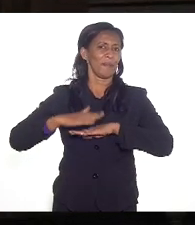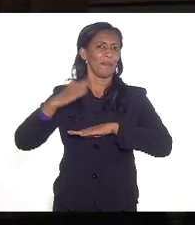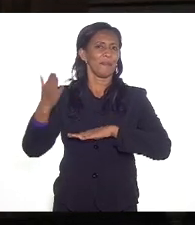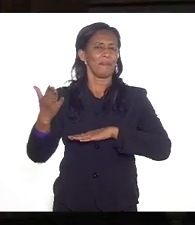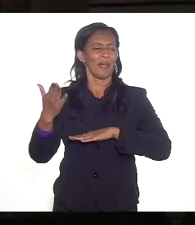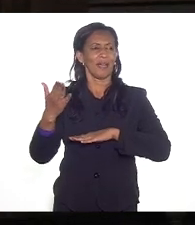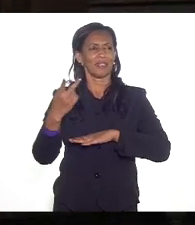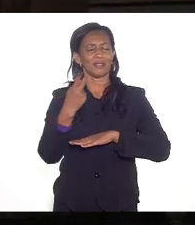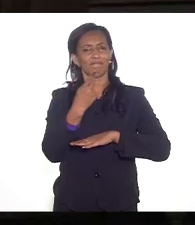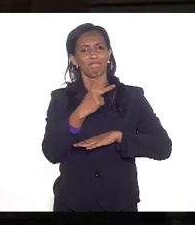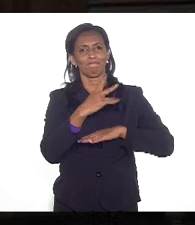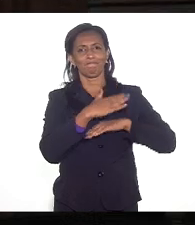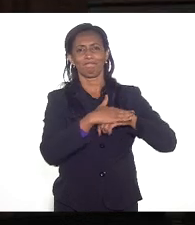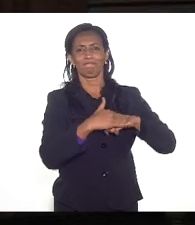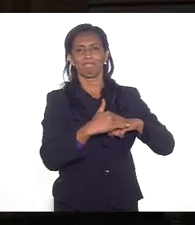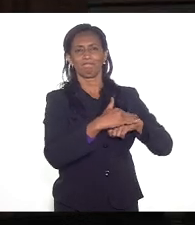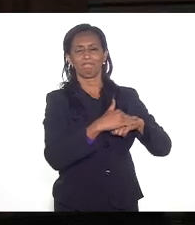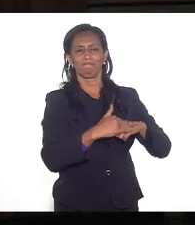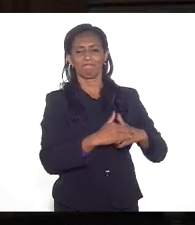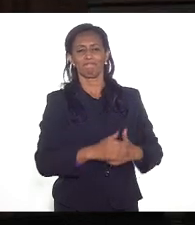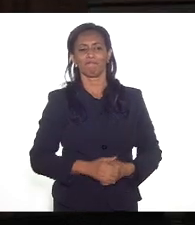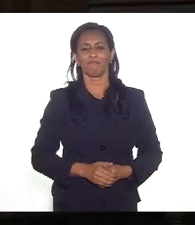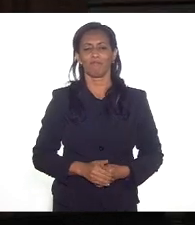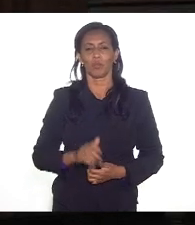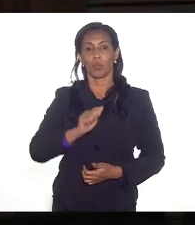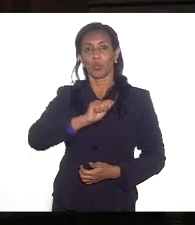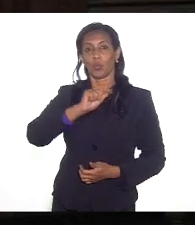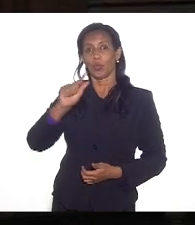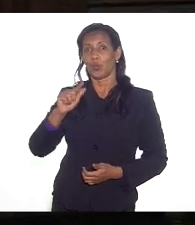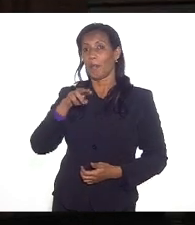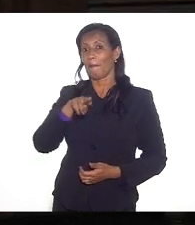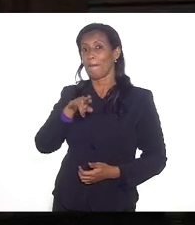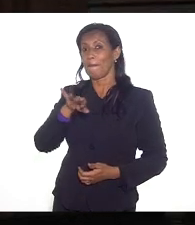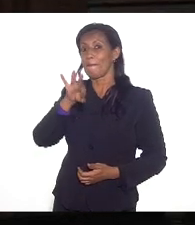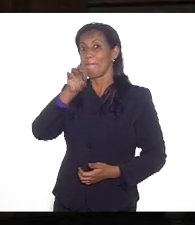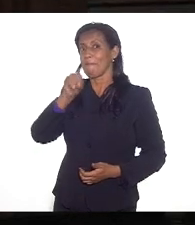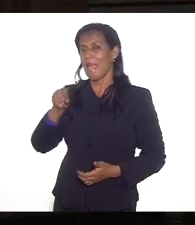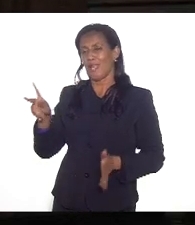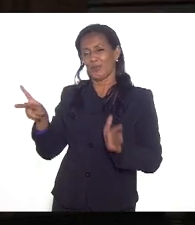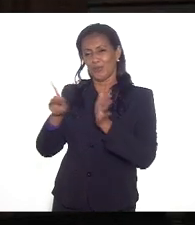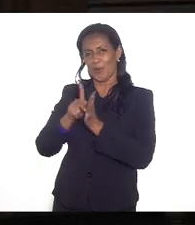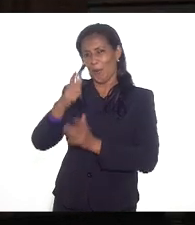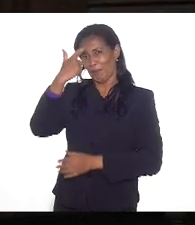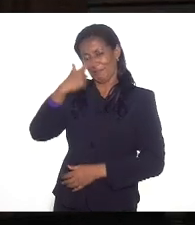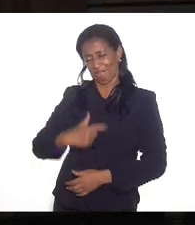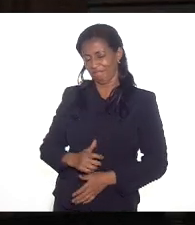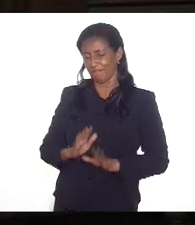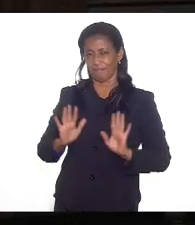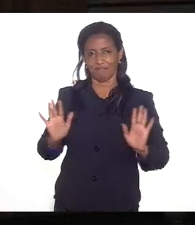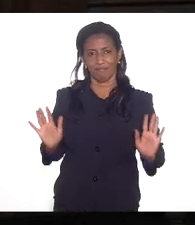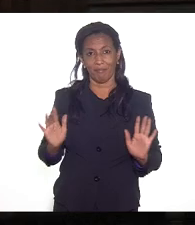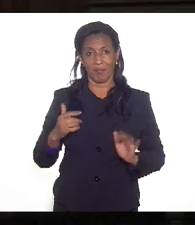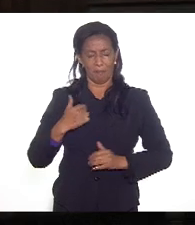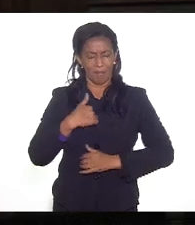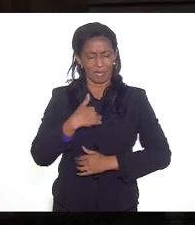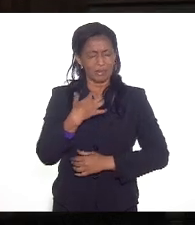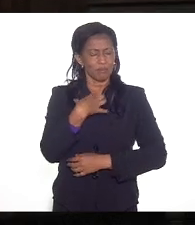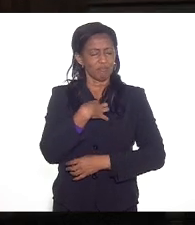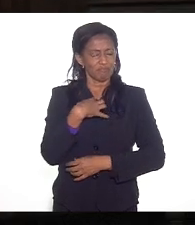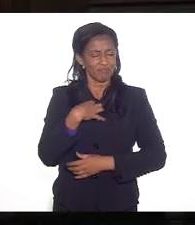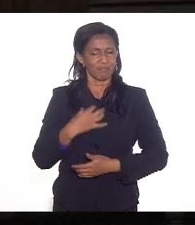pela generosidade do que por mérito próprio mas eu